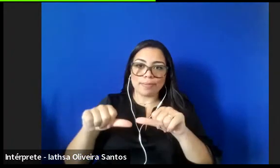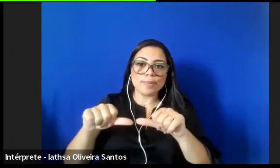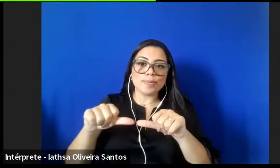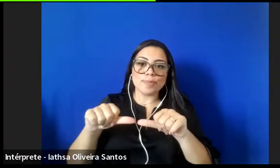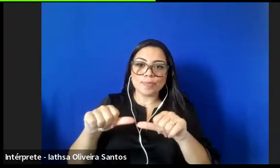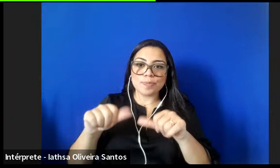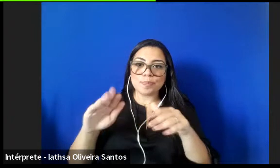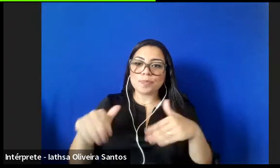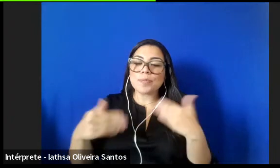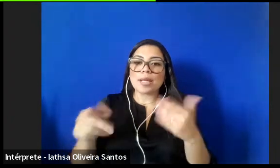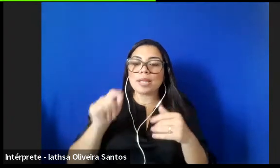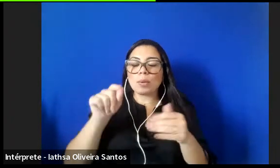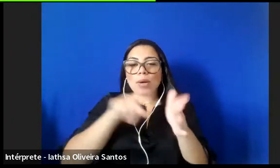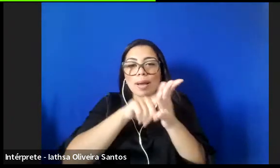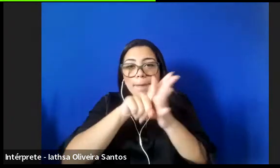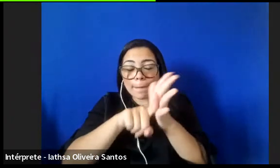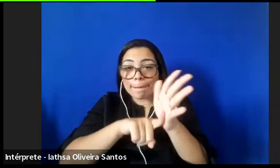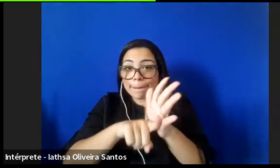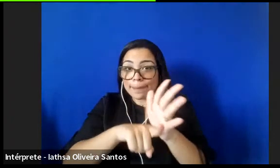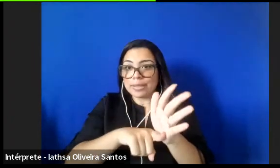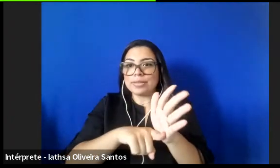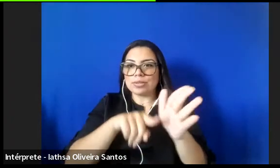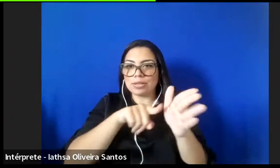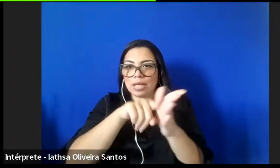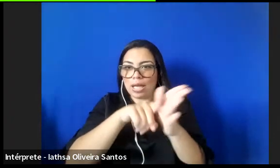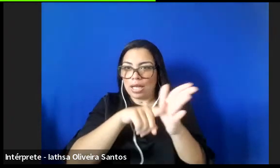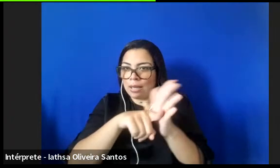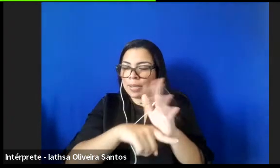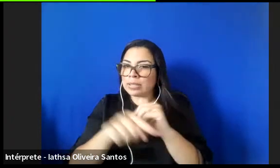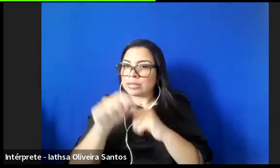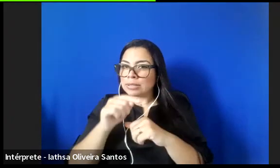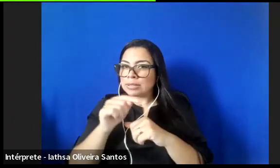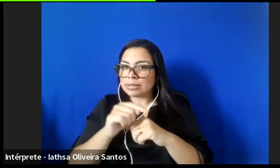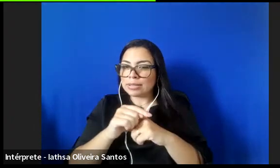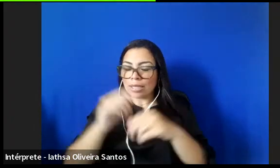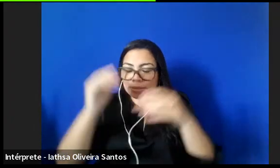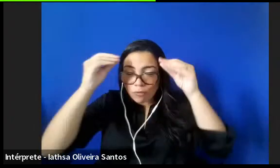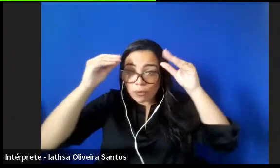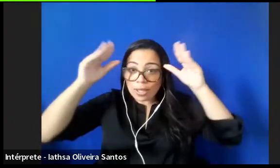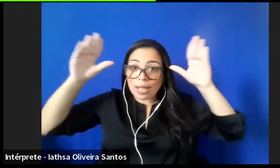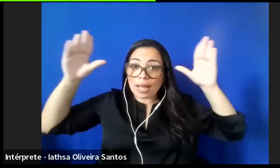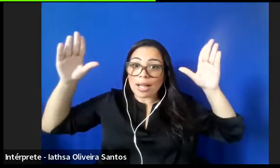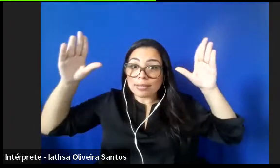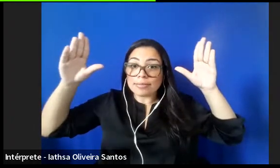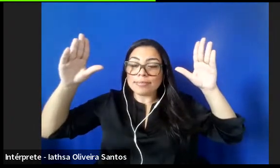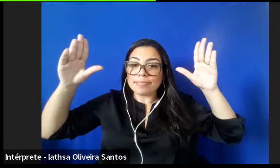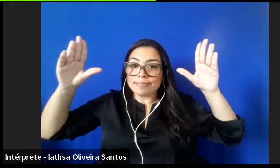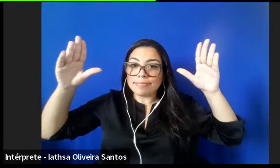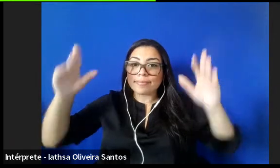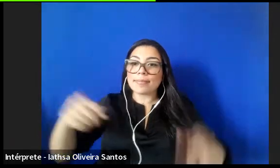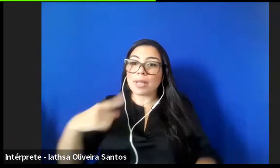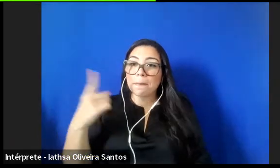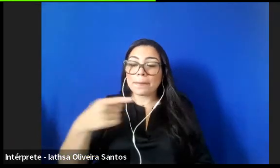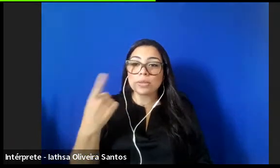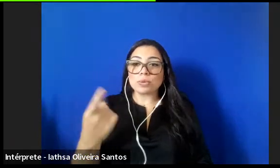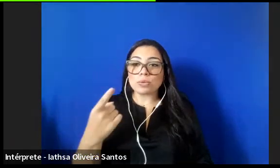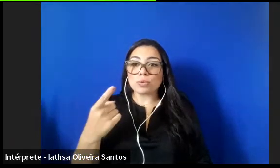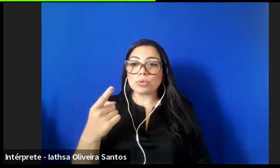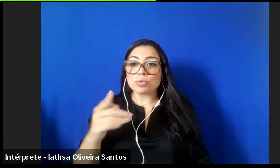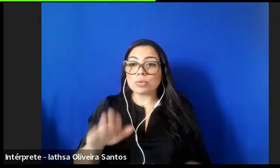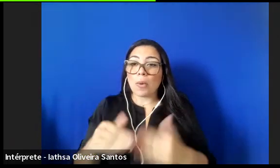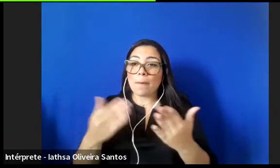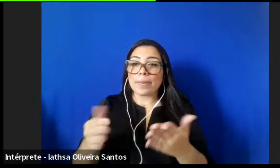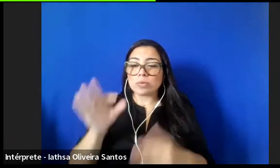Bom, então a pesquisa foi muito iluminadora, embora o percentual